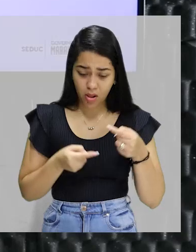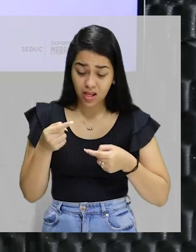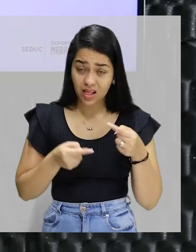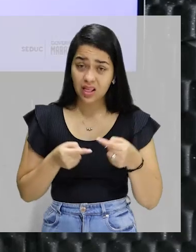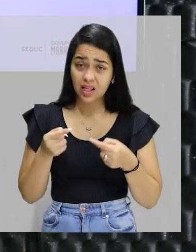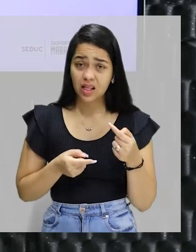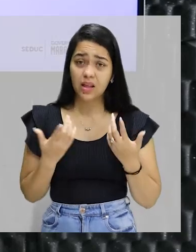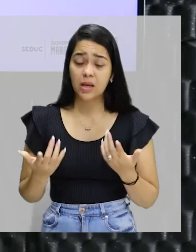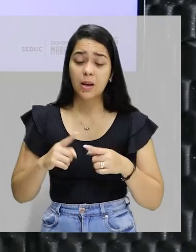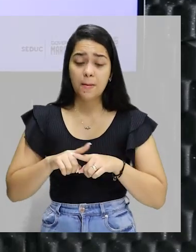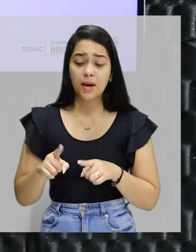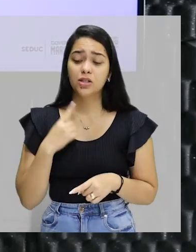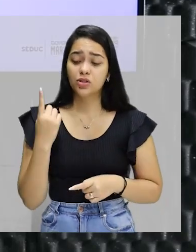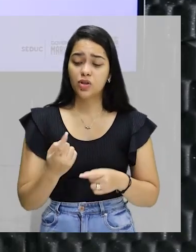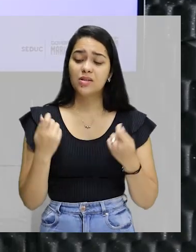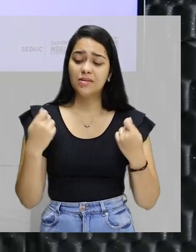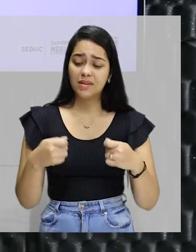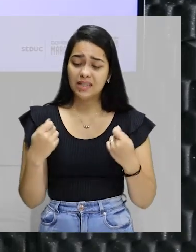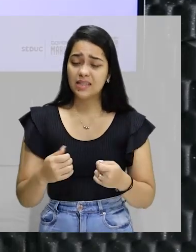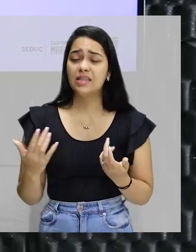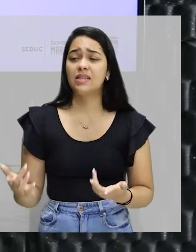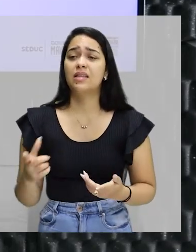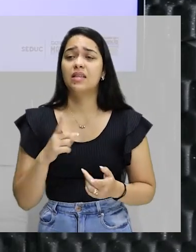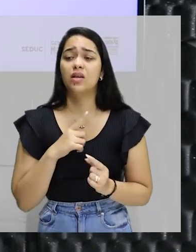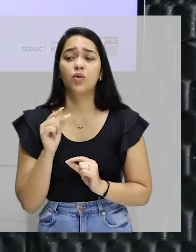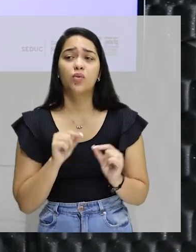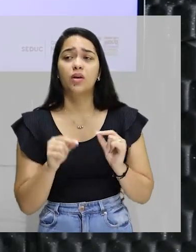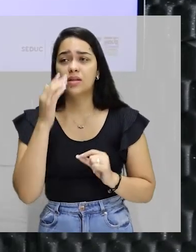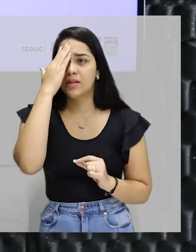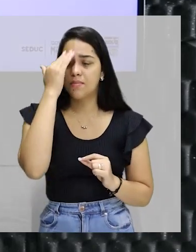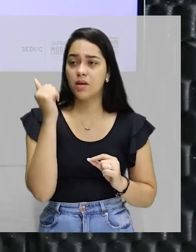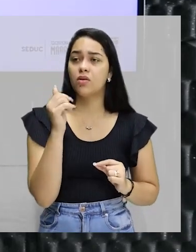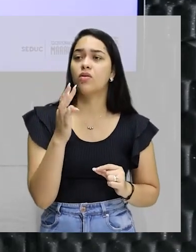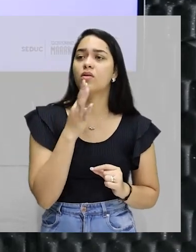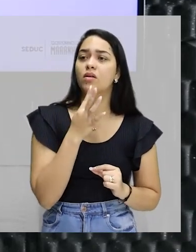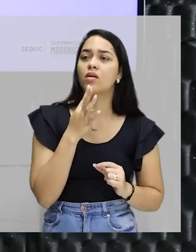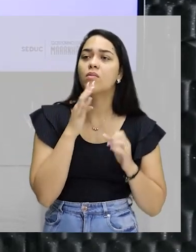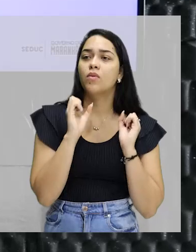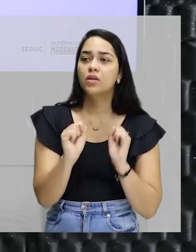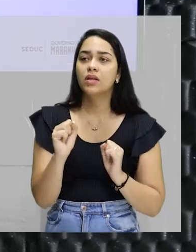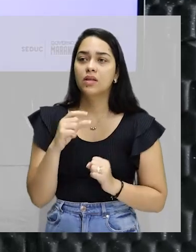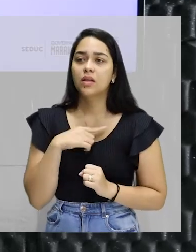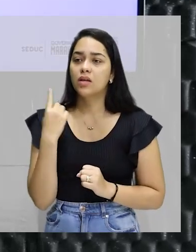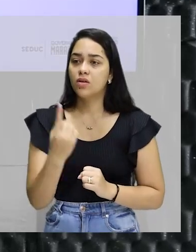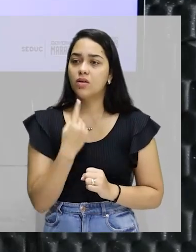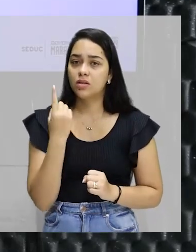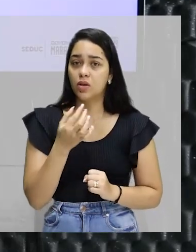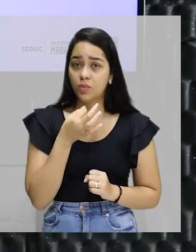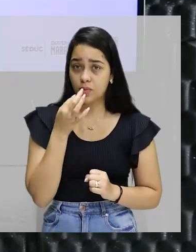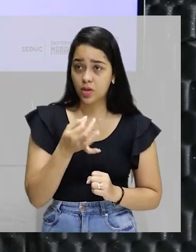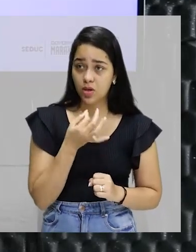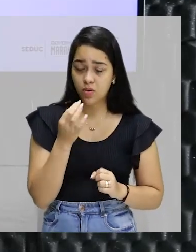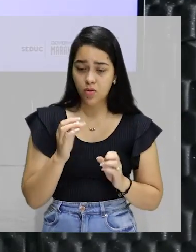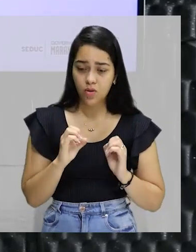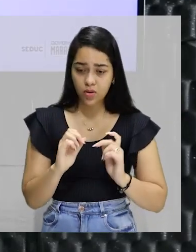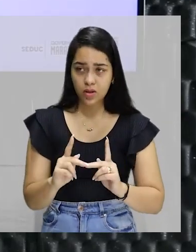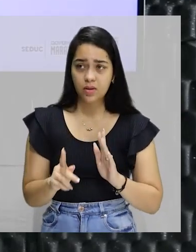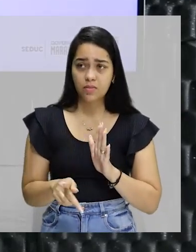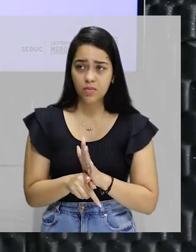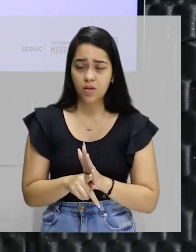né? Mas a gente precisa estar dominando, conhecendo para termos a nossa opinião. Show de bola? Essa foi